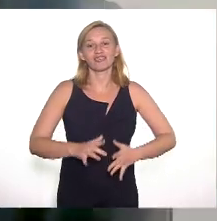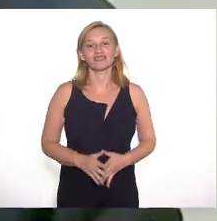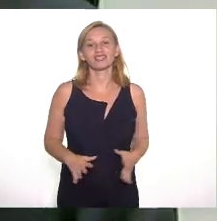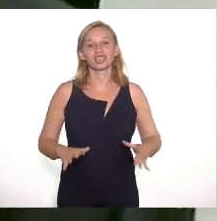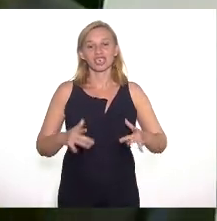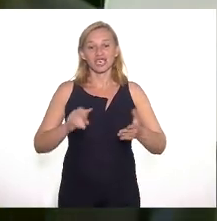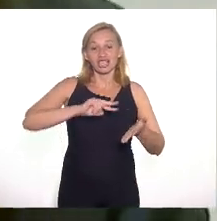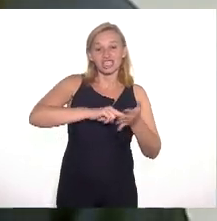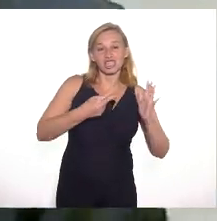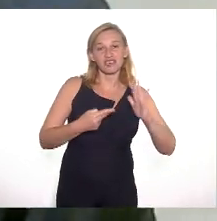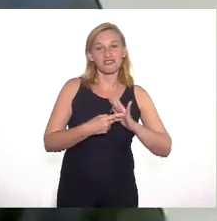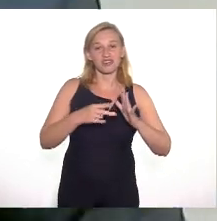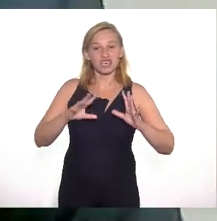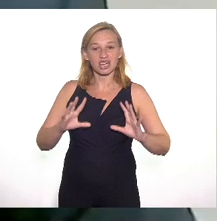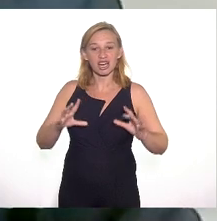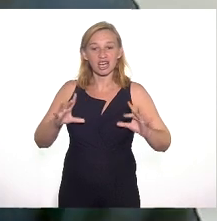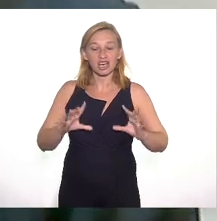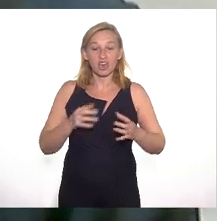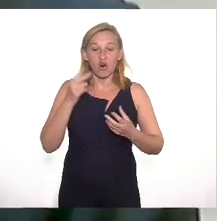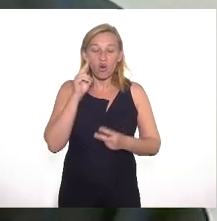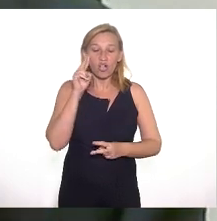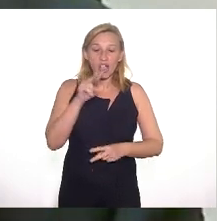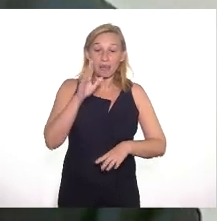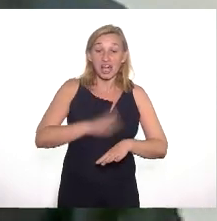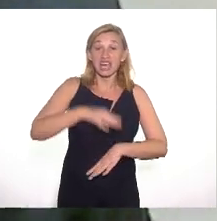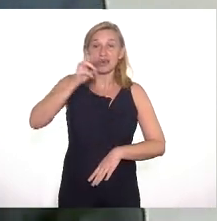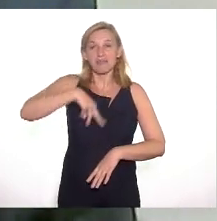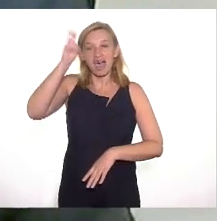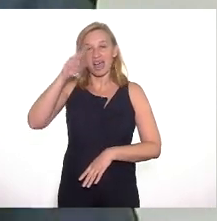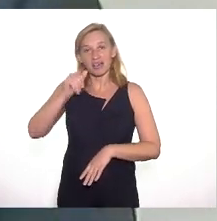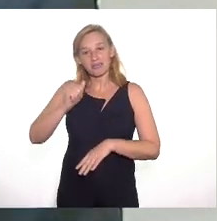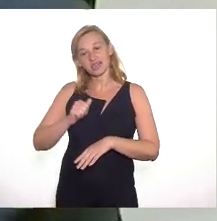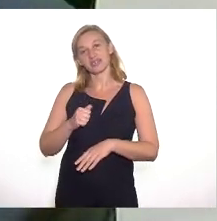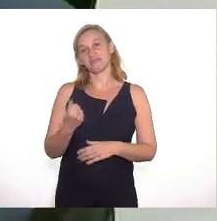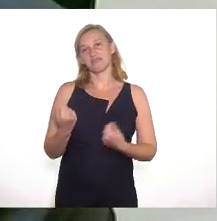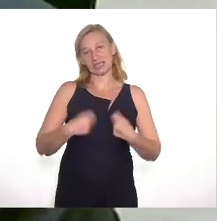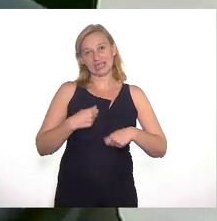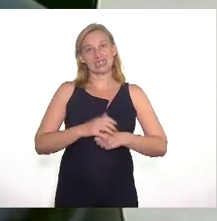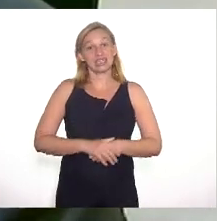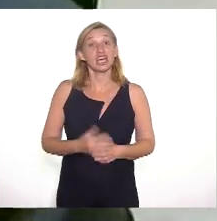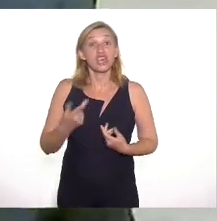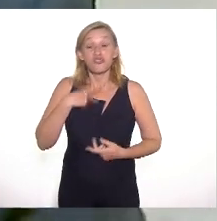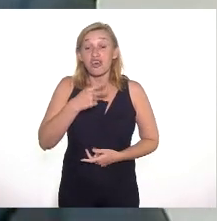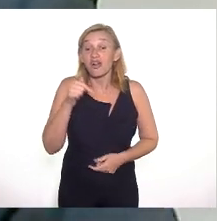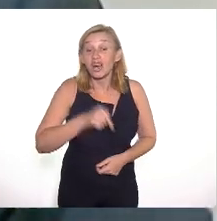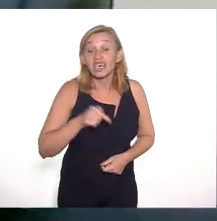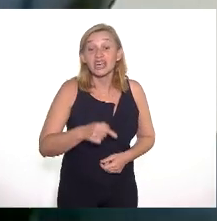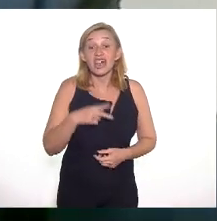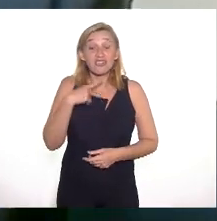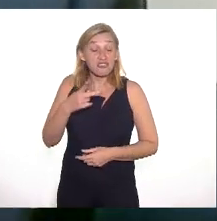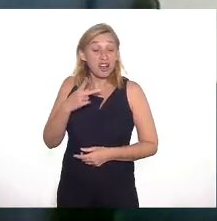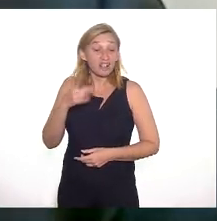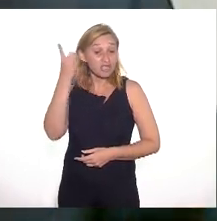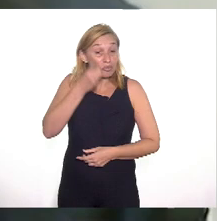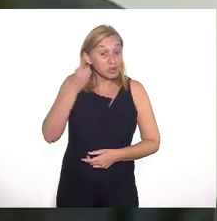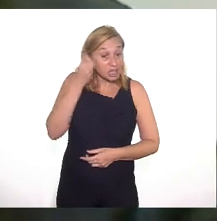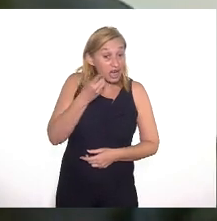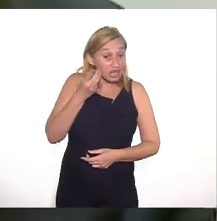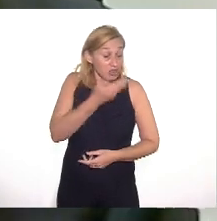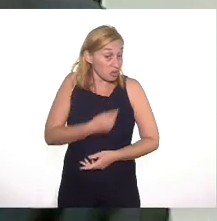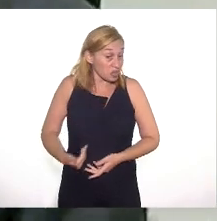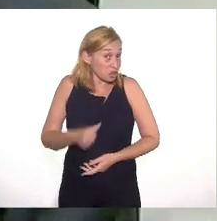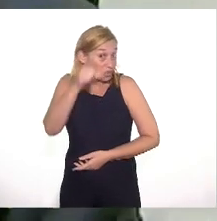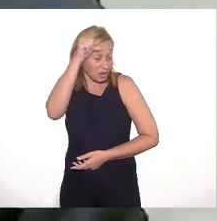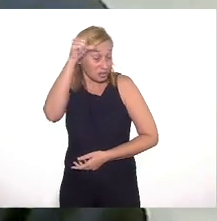significa irmandade, significa olhar para quem mais precisa. E eu faço aqui as palavras do deputado do governador